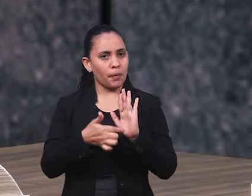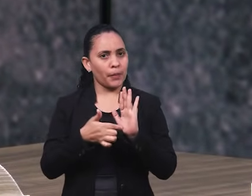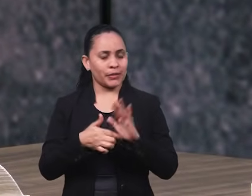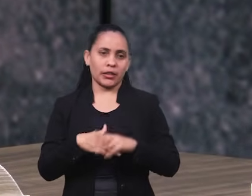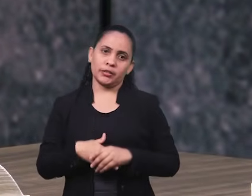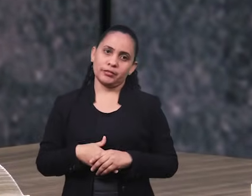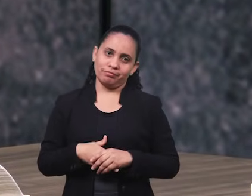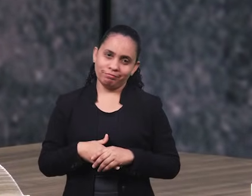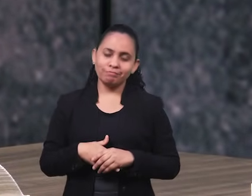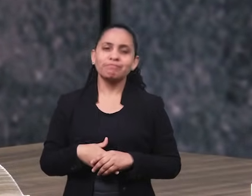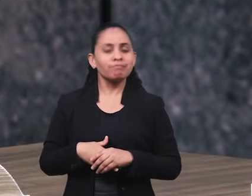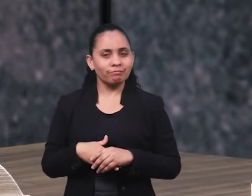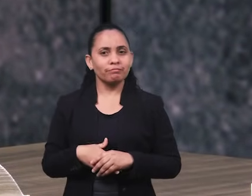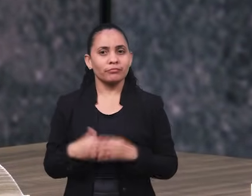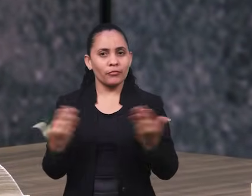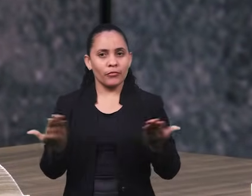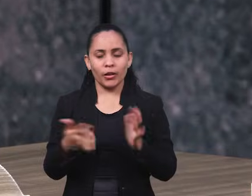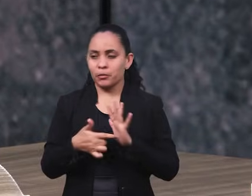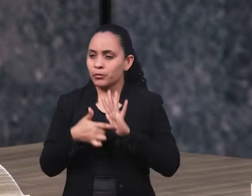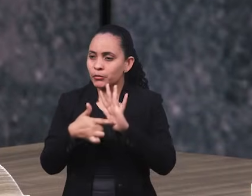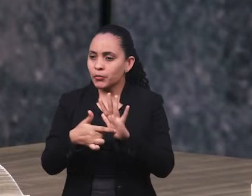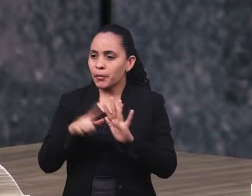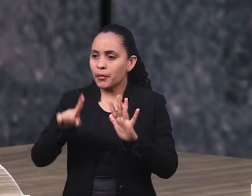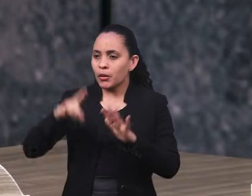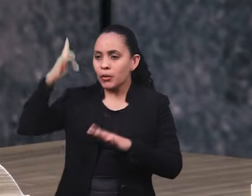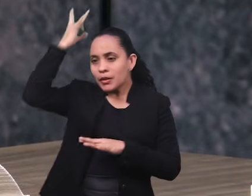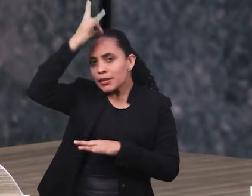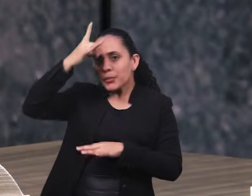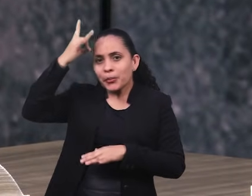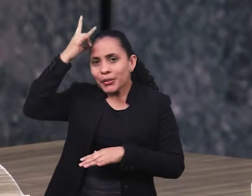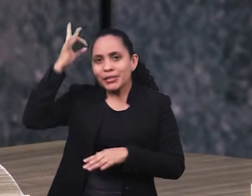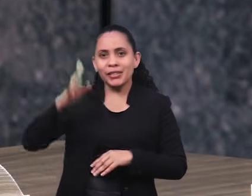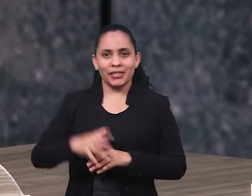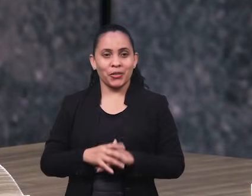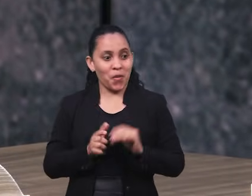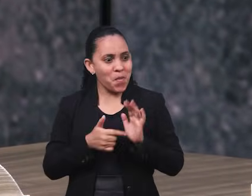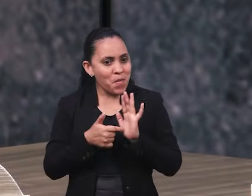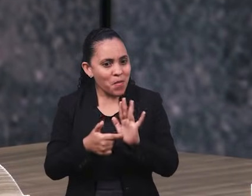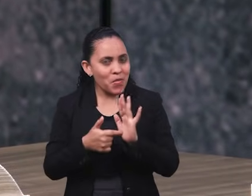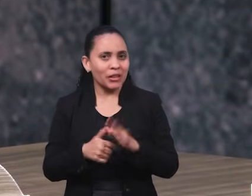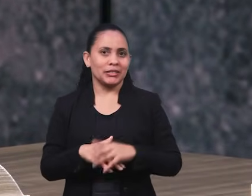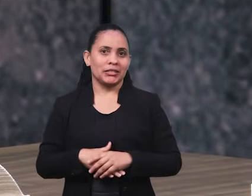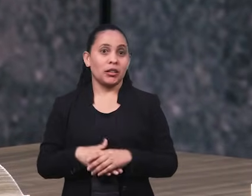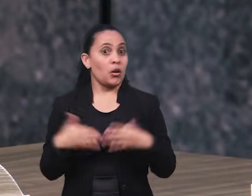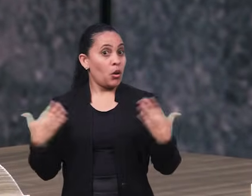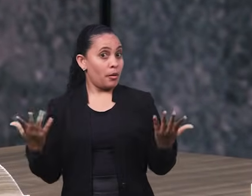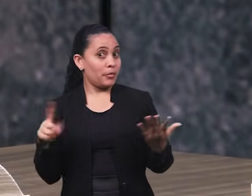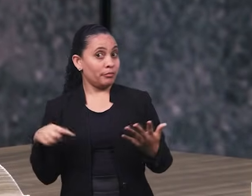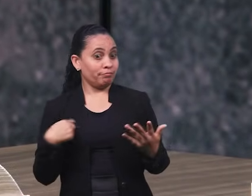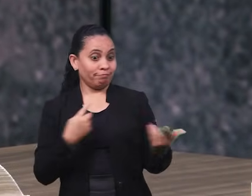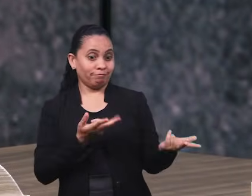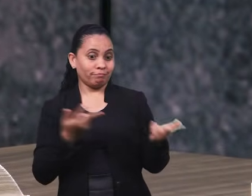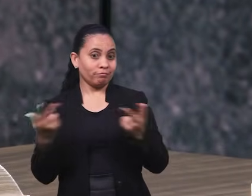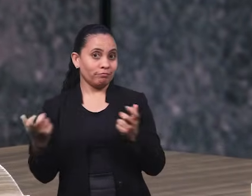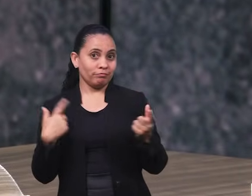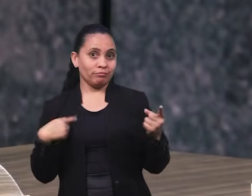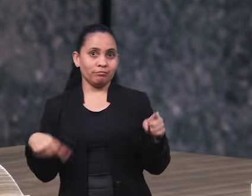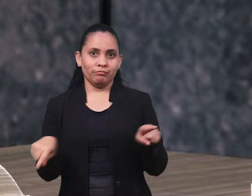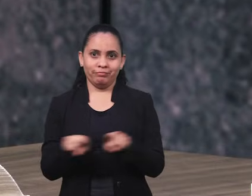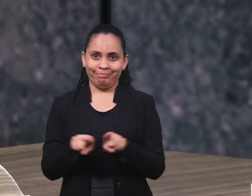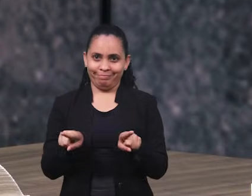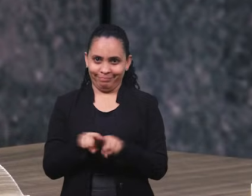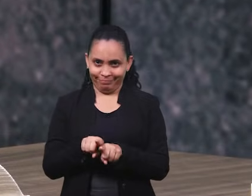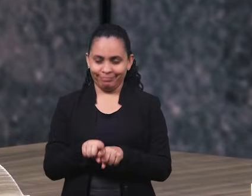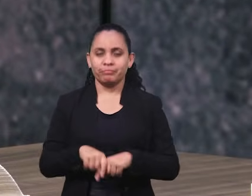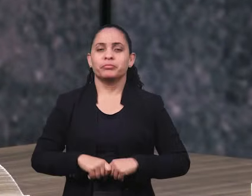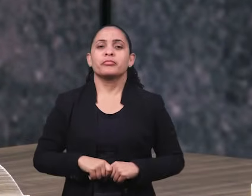as evidências de terem sido livros inspirados pelo Espírito Santo, livros canônicos. Então começa ali também a haver no contexto